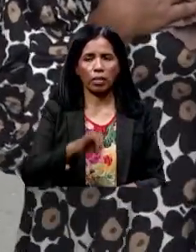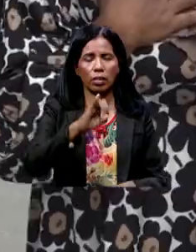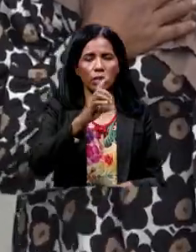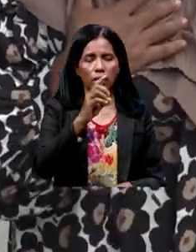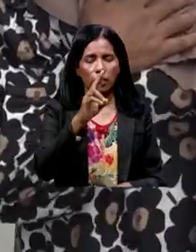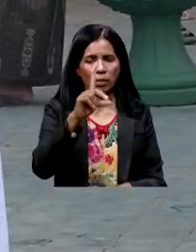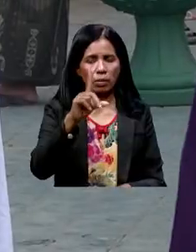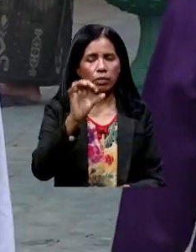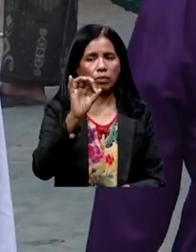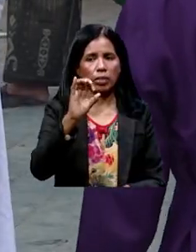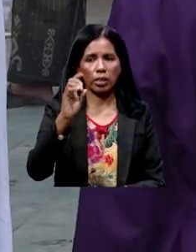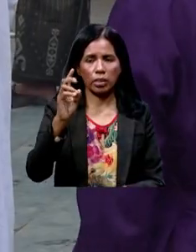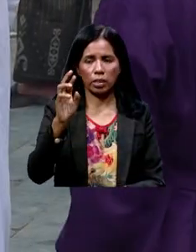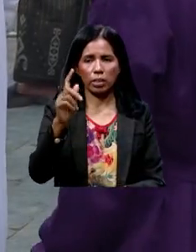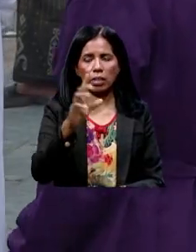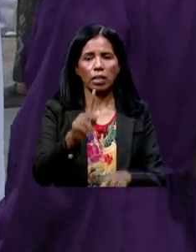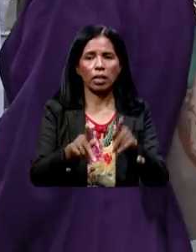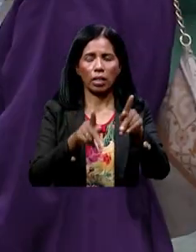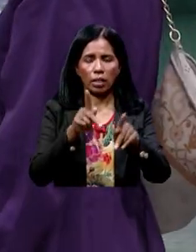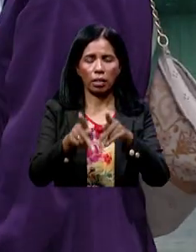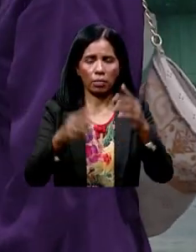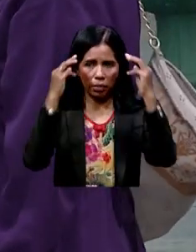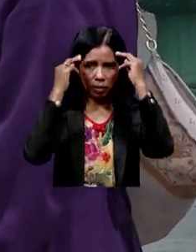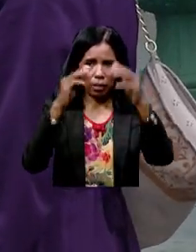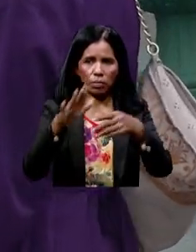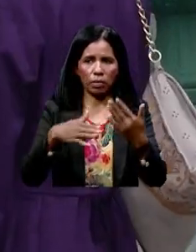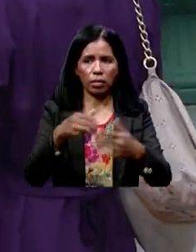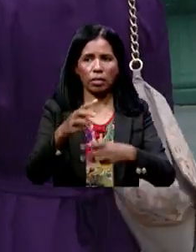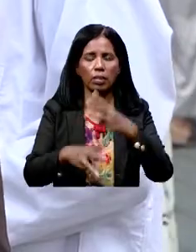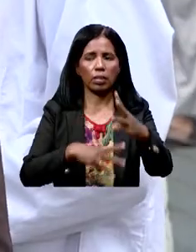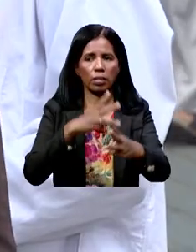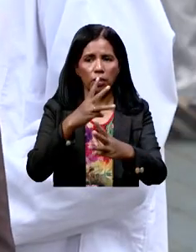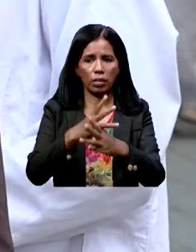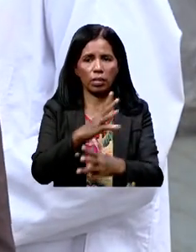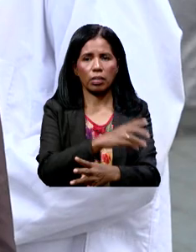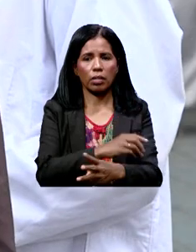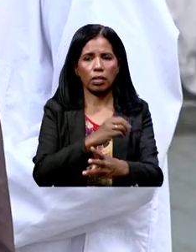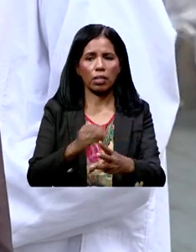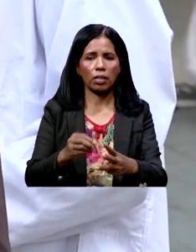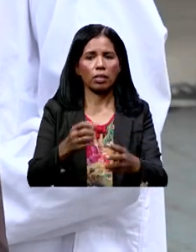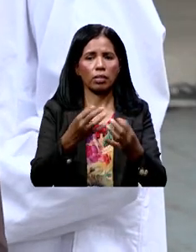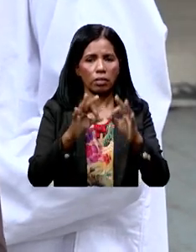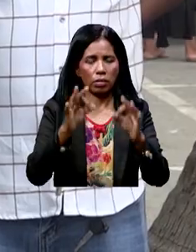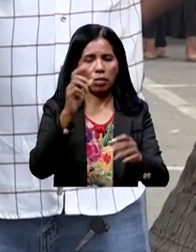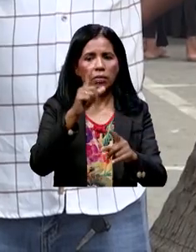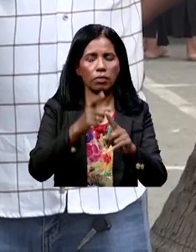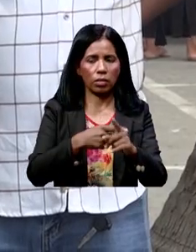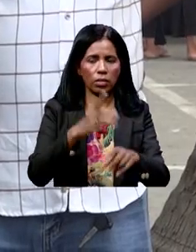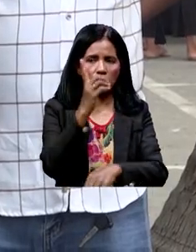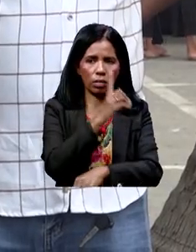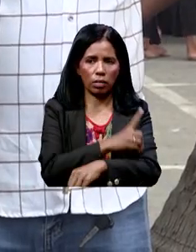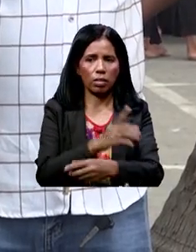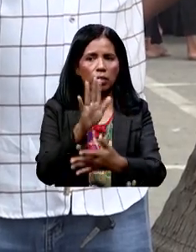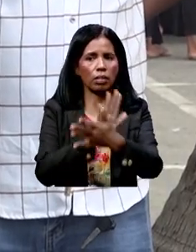hanesa celebração anual comunidade muçulmana nian e o mundo nebe marca rohan ba fulan Ramadan loron refere